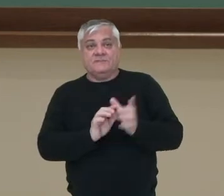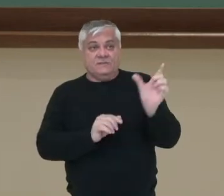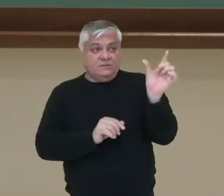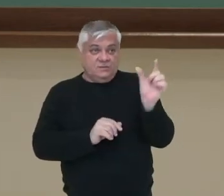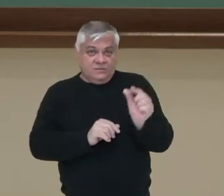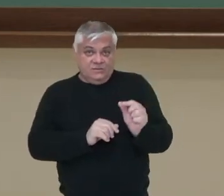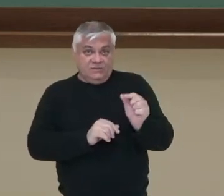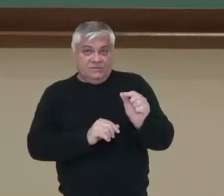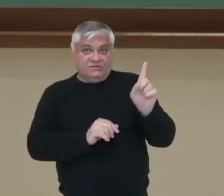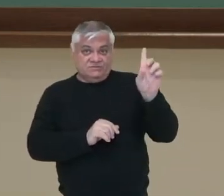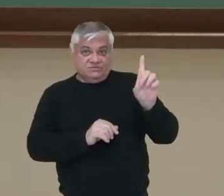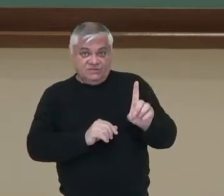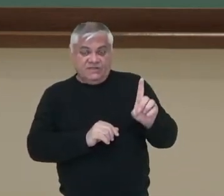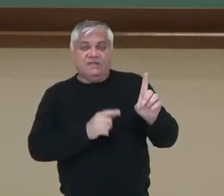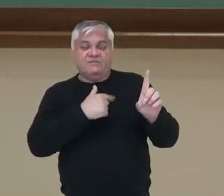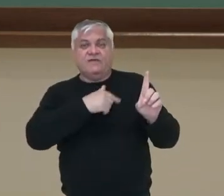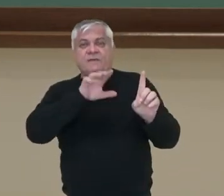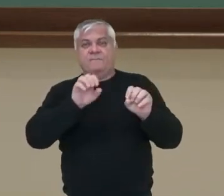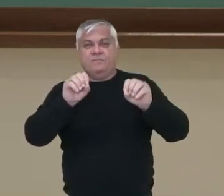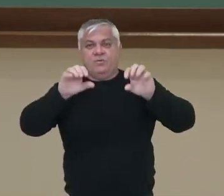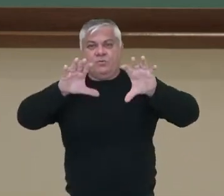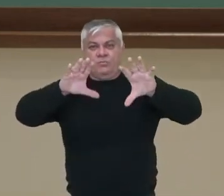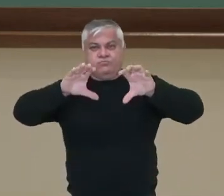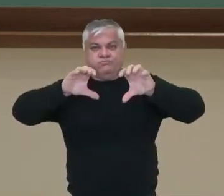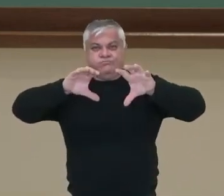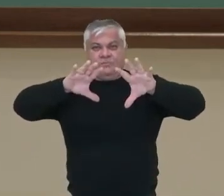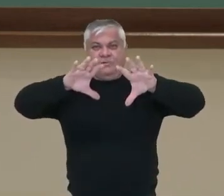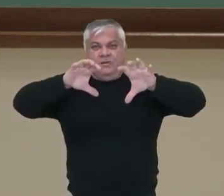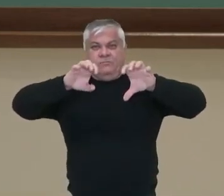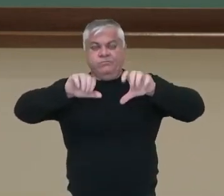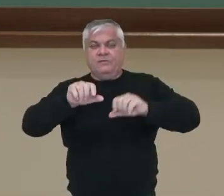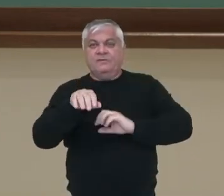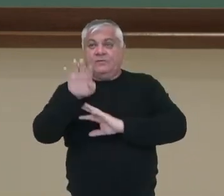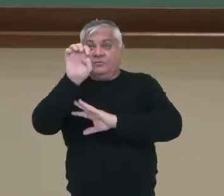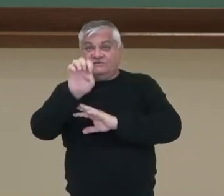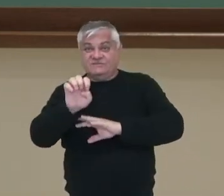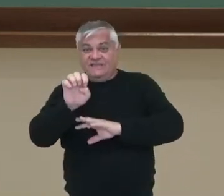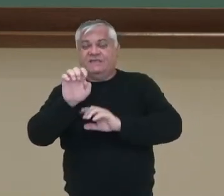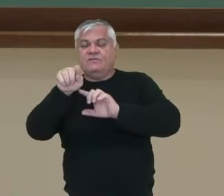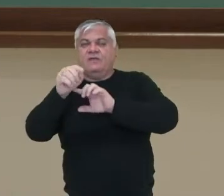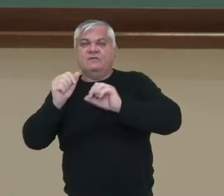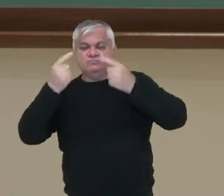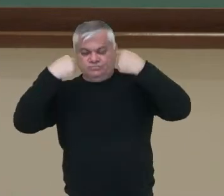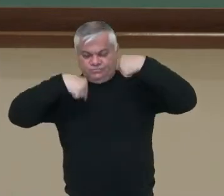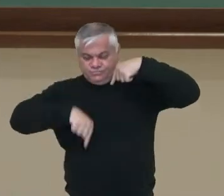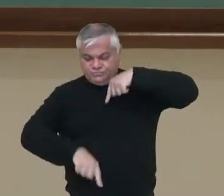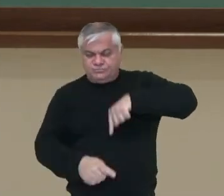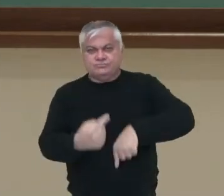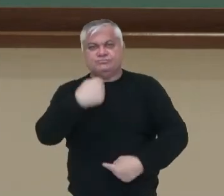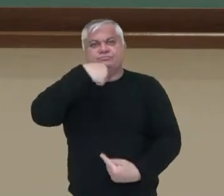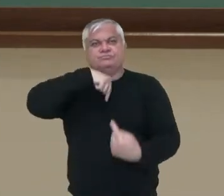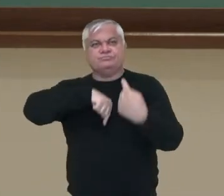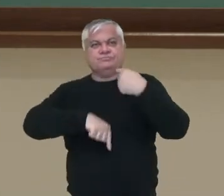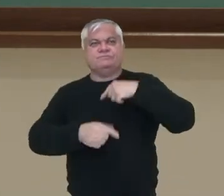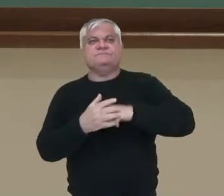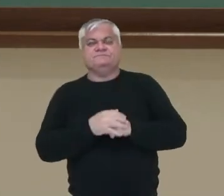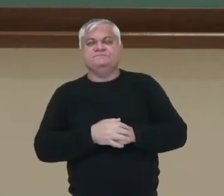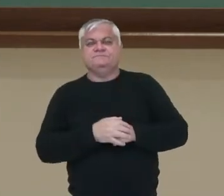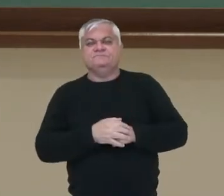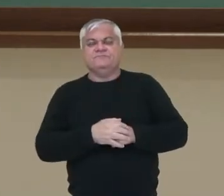direito ele vai levar para os pulmões, o ventrículo esquerdo ele vai levar para o corpo todo, tá? A